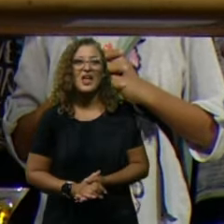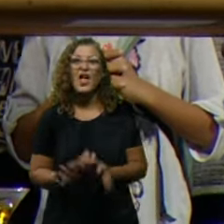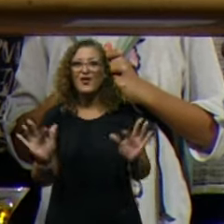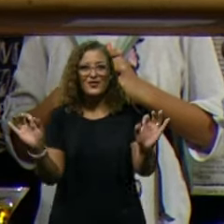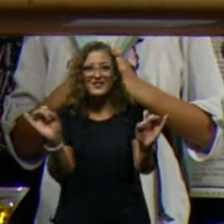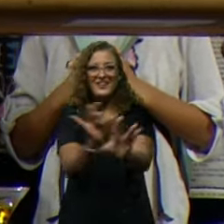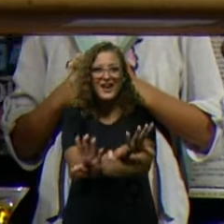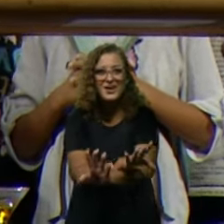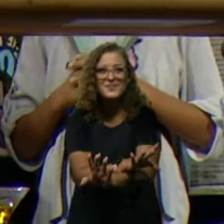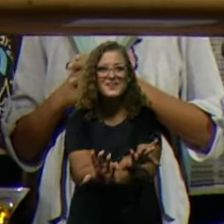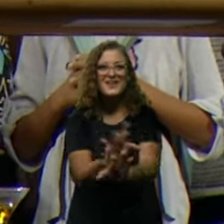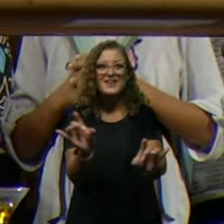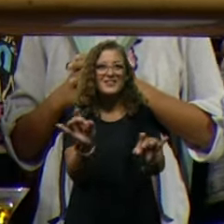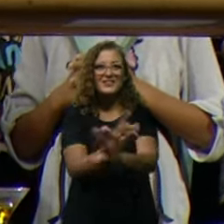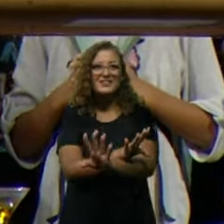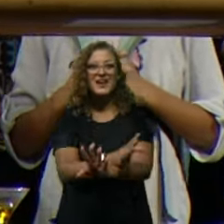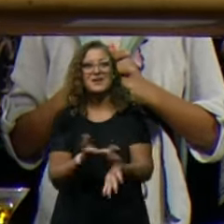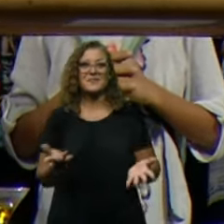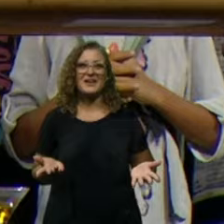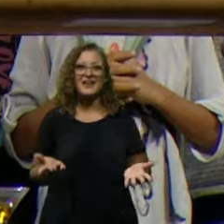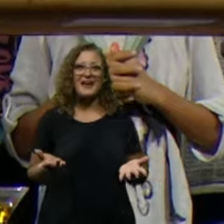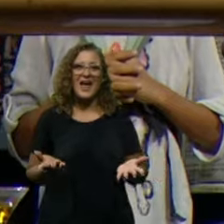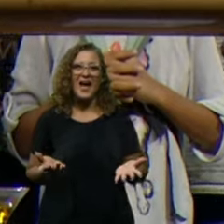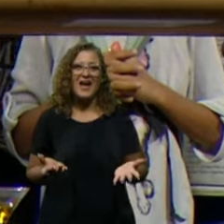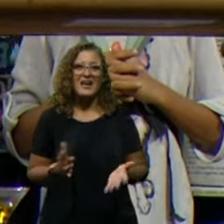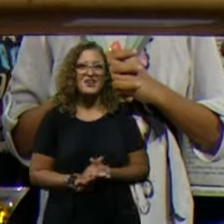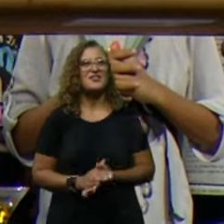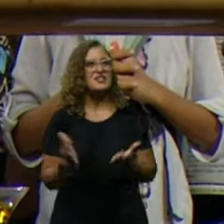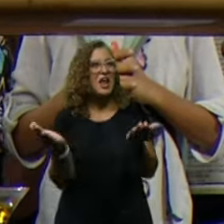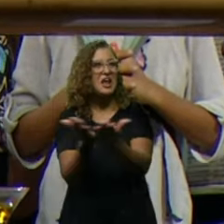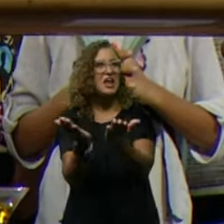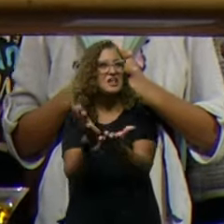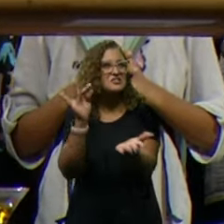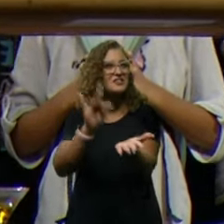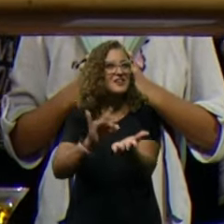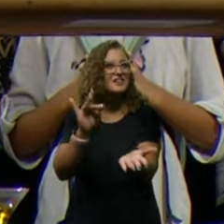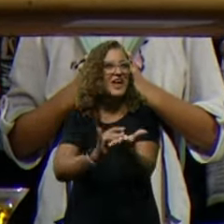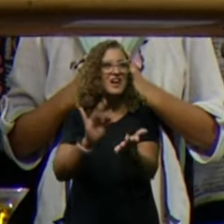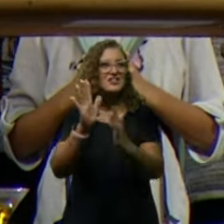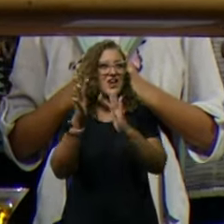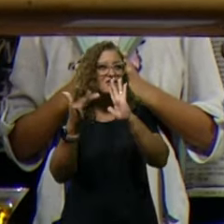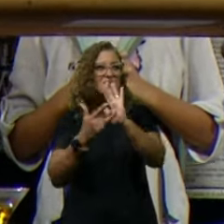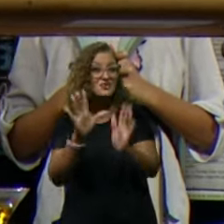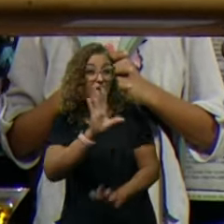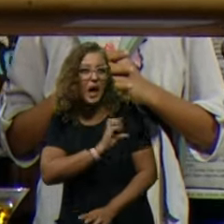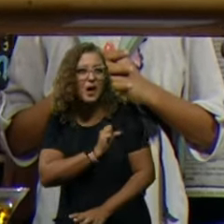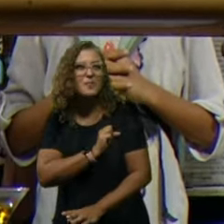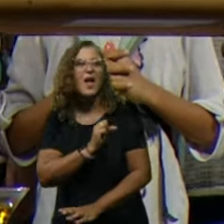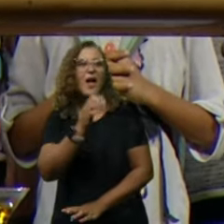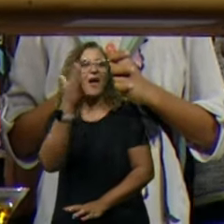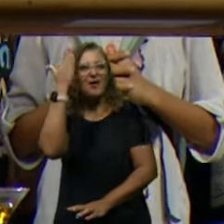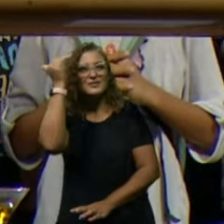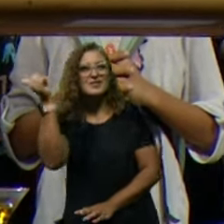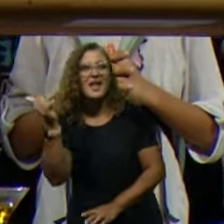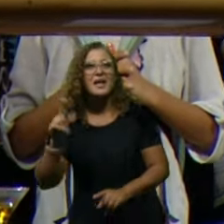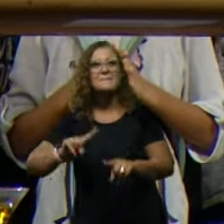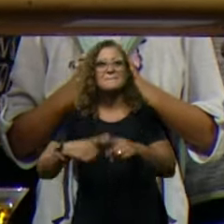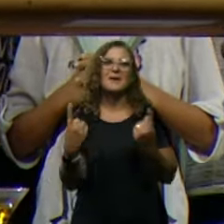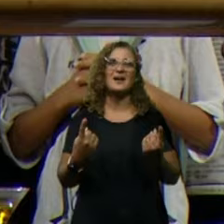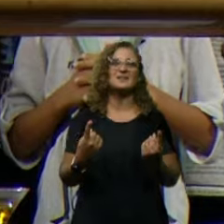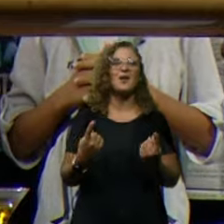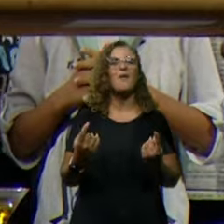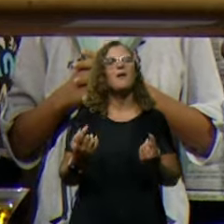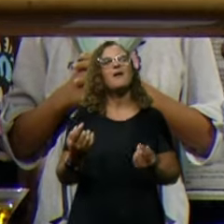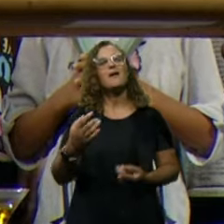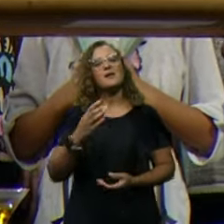É mas tem que ser rápido que cês tão manhã tarde noite direto amanhã tá aí toma até a mão do Jesus mas daqui a pouco vou tá dizendo agora e a Gênese eu vou tá chamando Jesus de Genésio